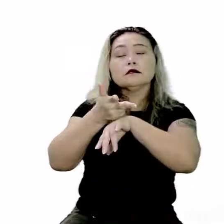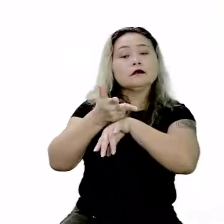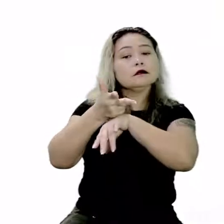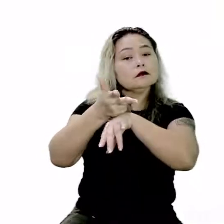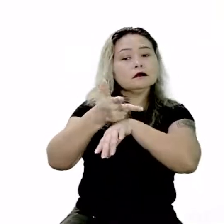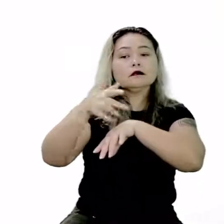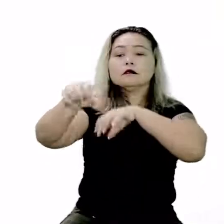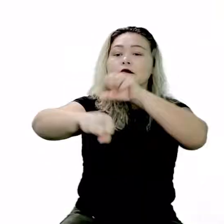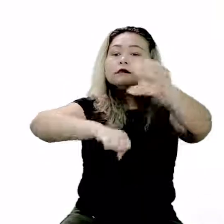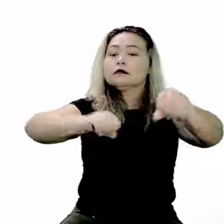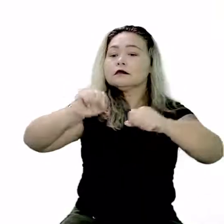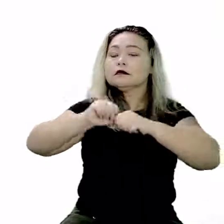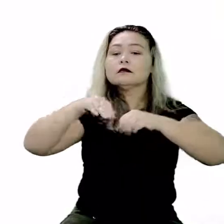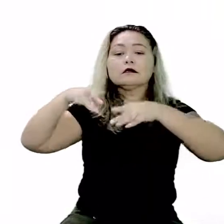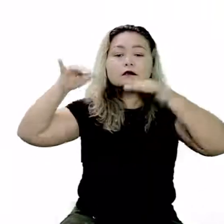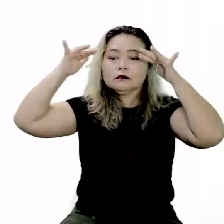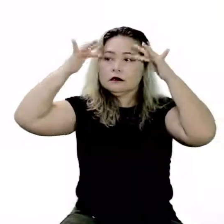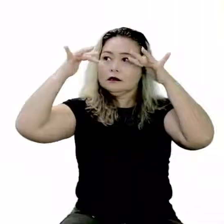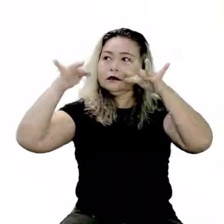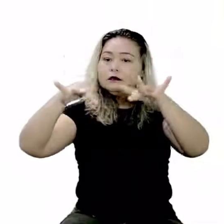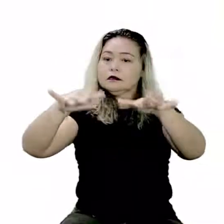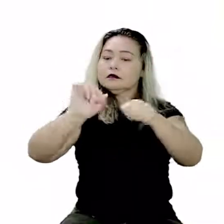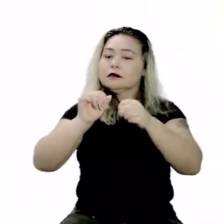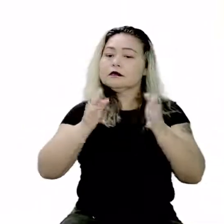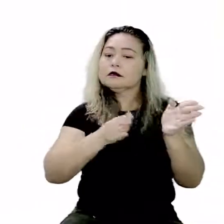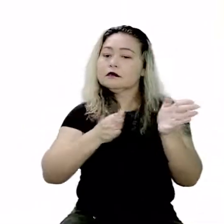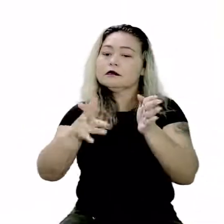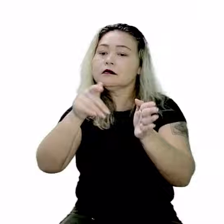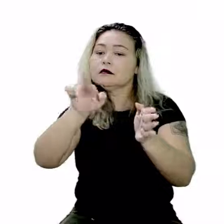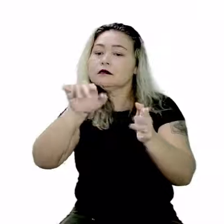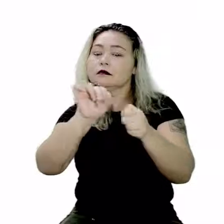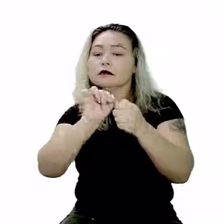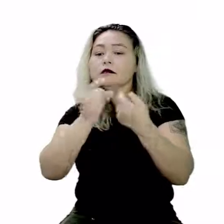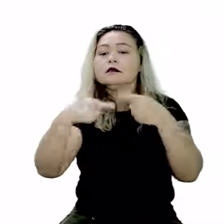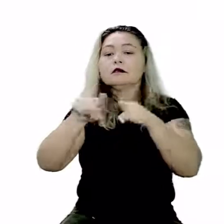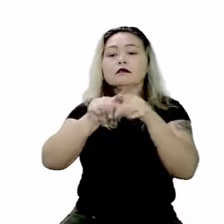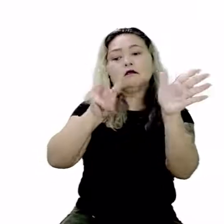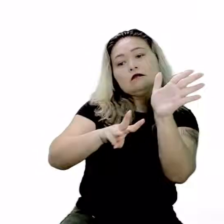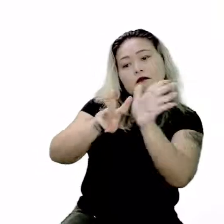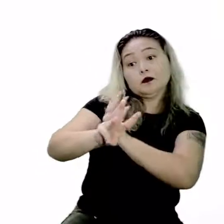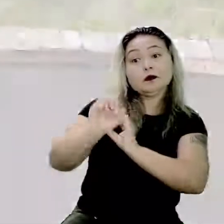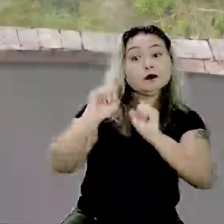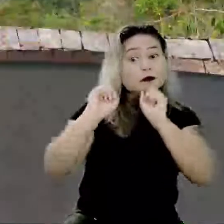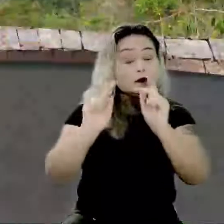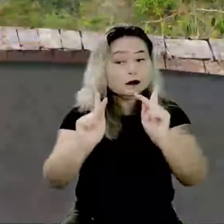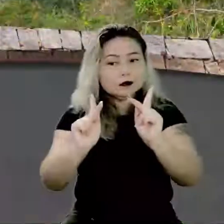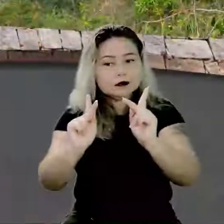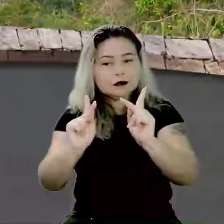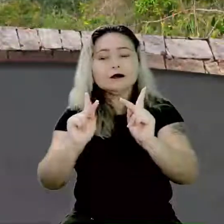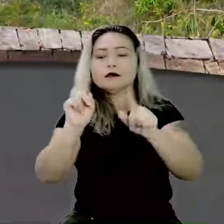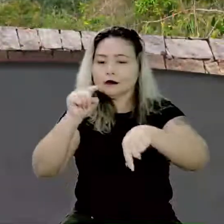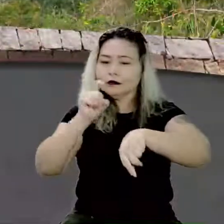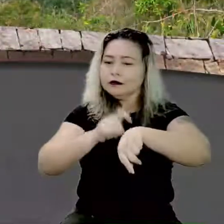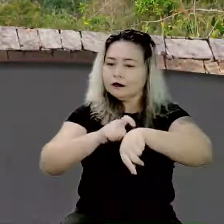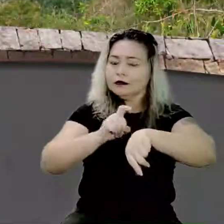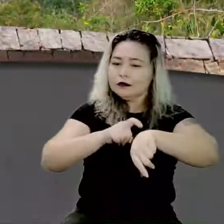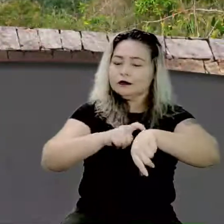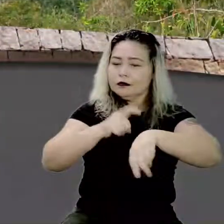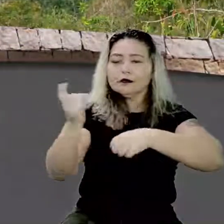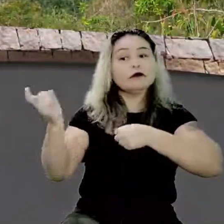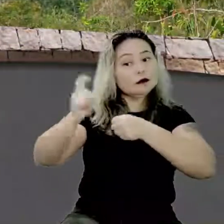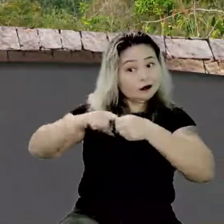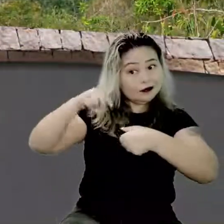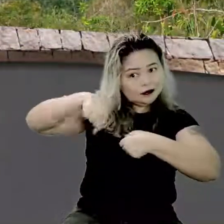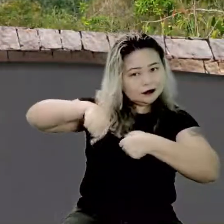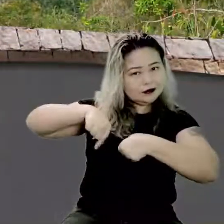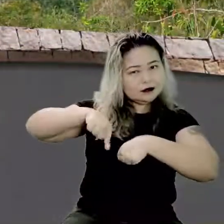sobre a ocupação e povoamento dos vales do rio Guaporé e Madeira, ok? Aí, daqui a pouco, a gente